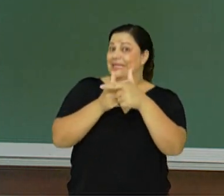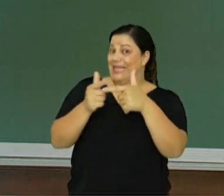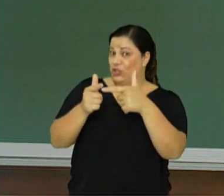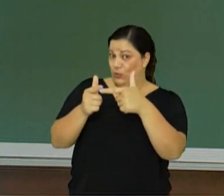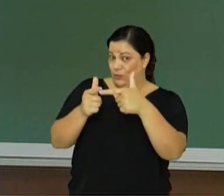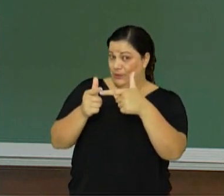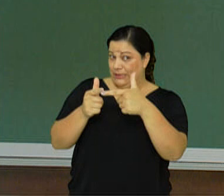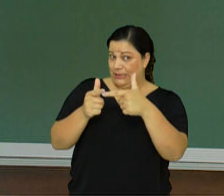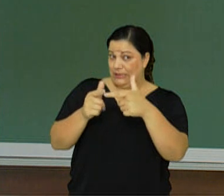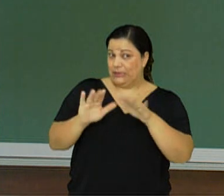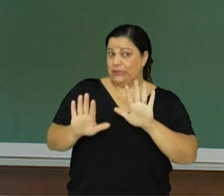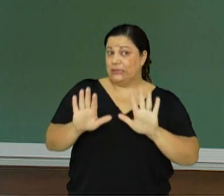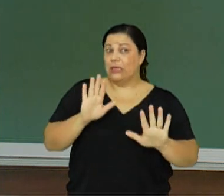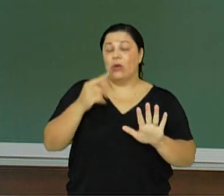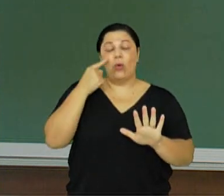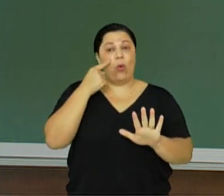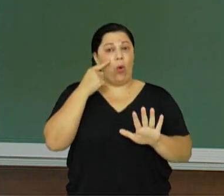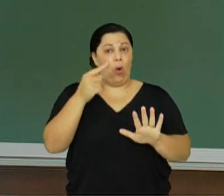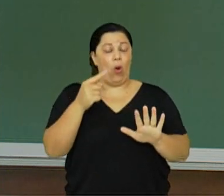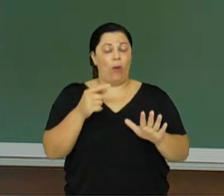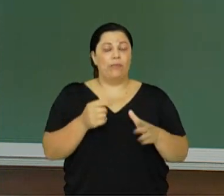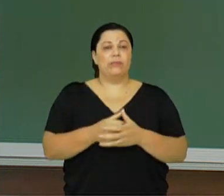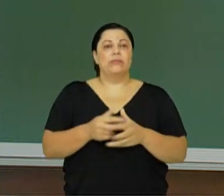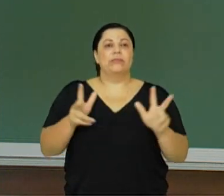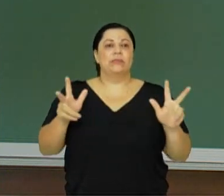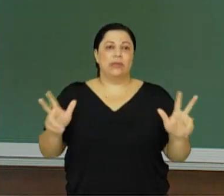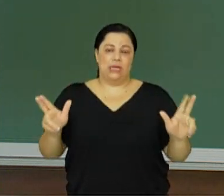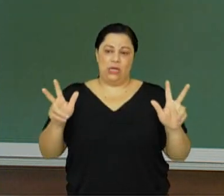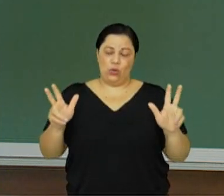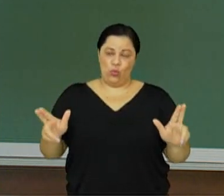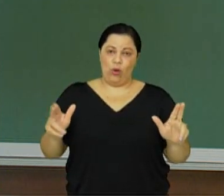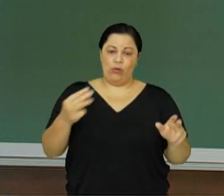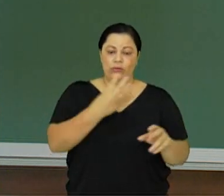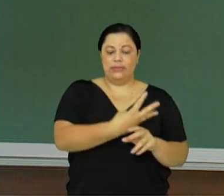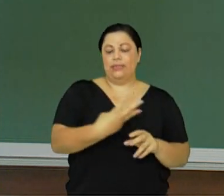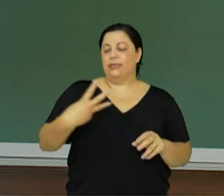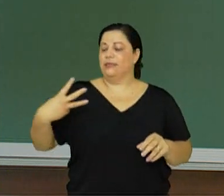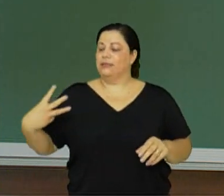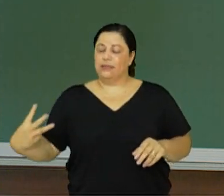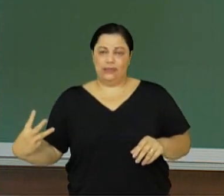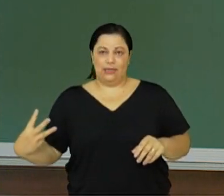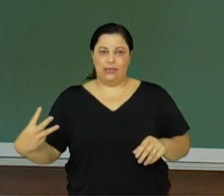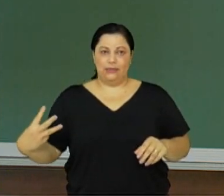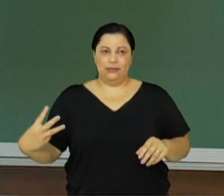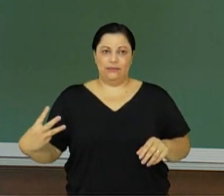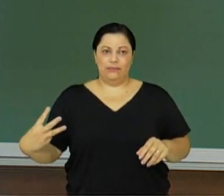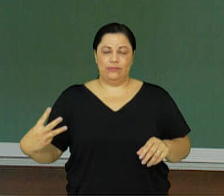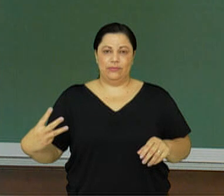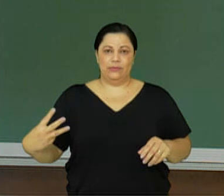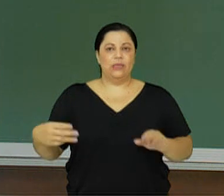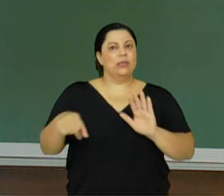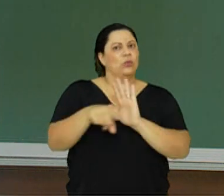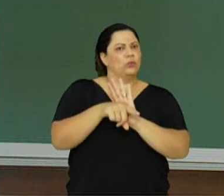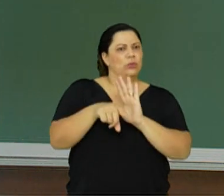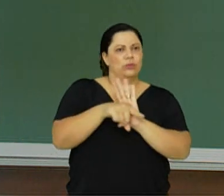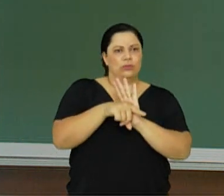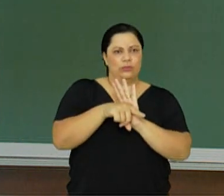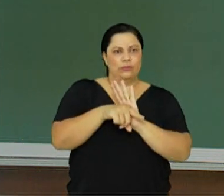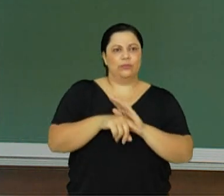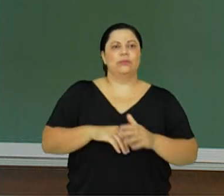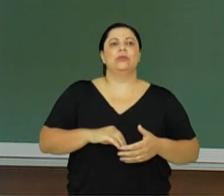não é interessante, ó. A base igual das duas aqui, o denominador igual, então é só subtrair o numerador para a